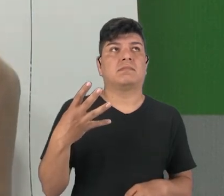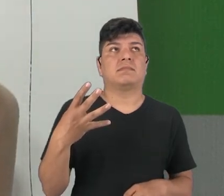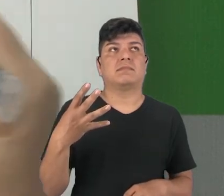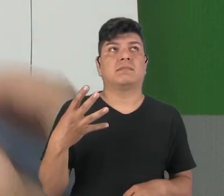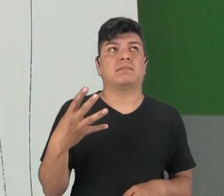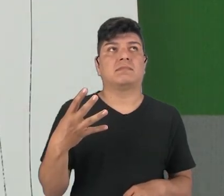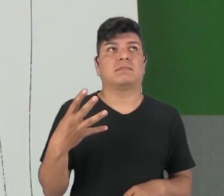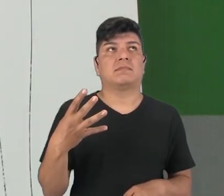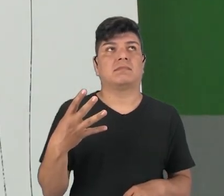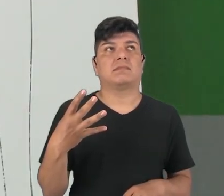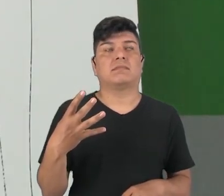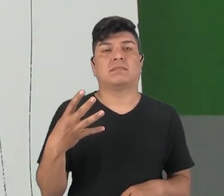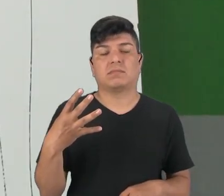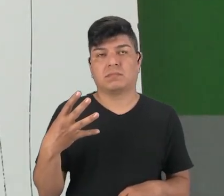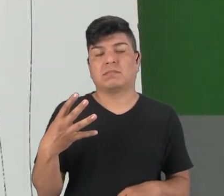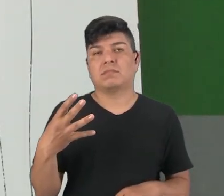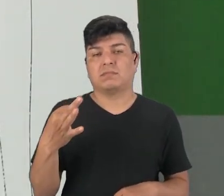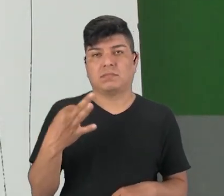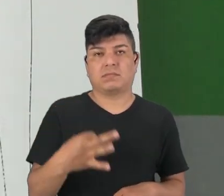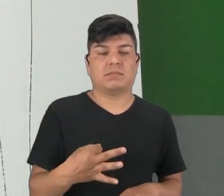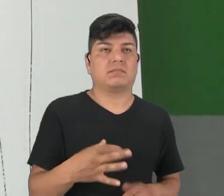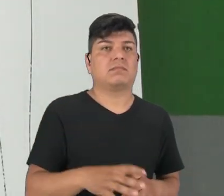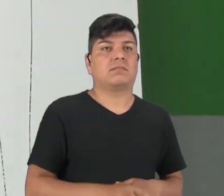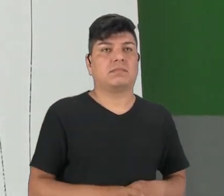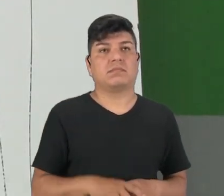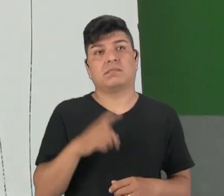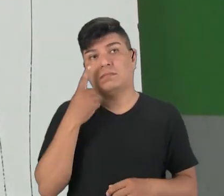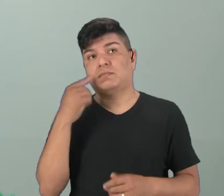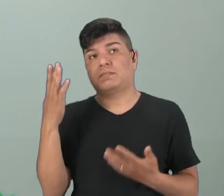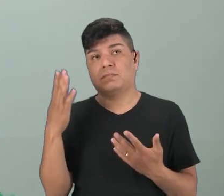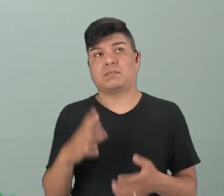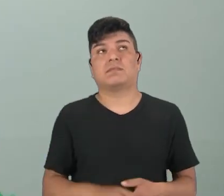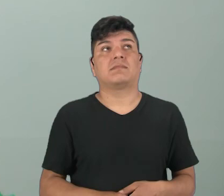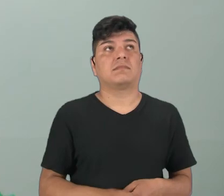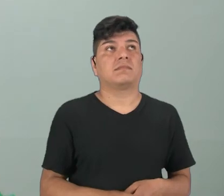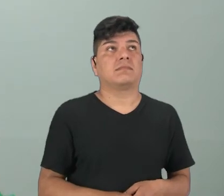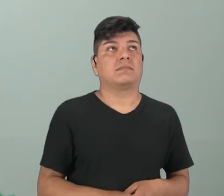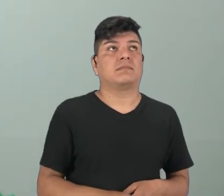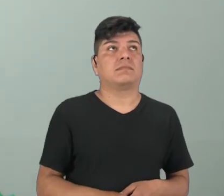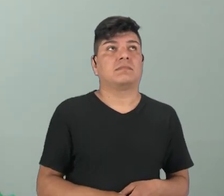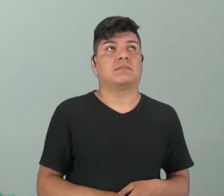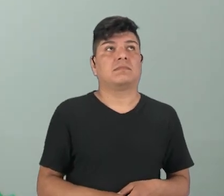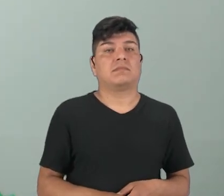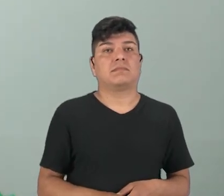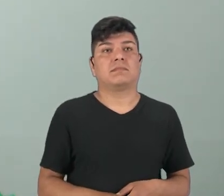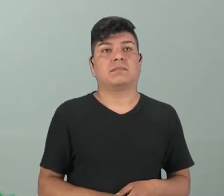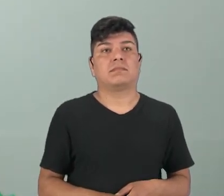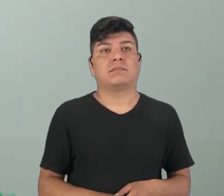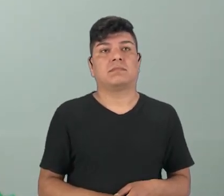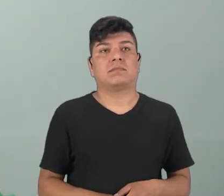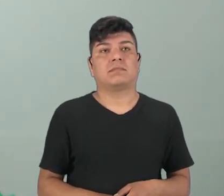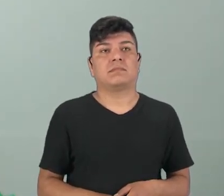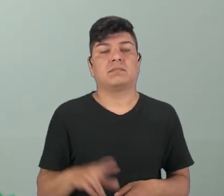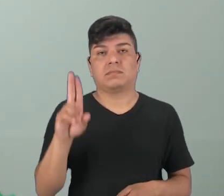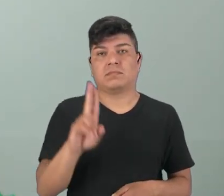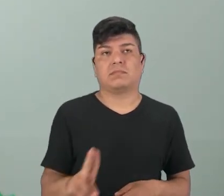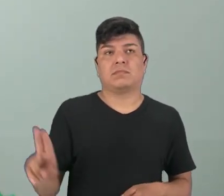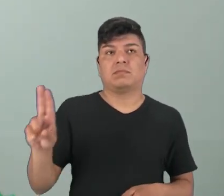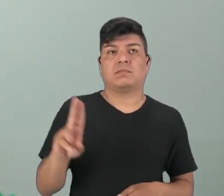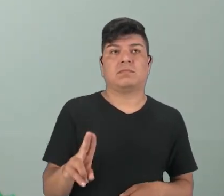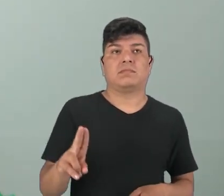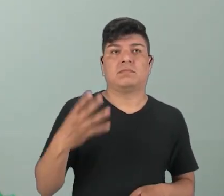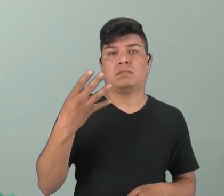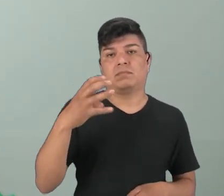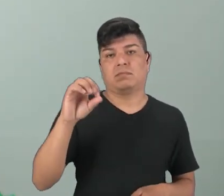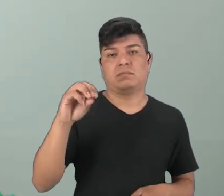com 4, certinho? Vamos ver se nós temos, então, né, foi utilizado